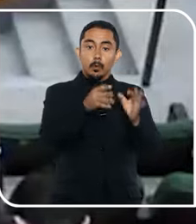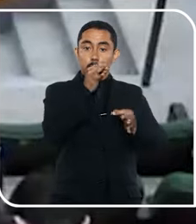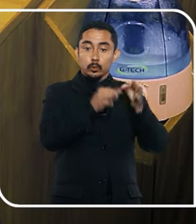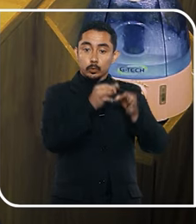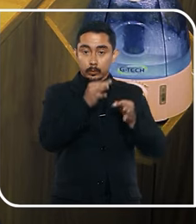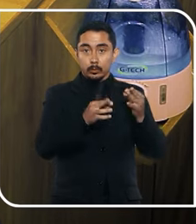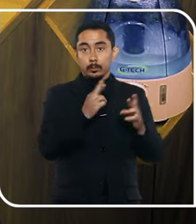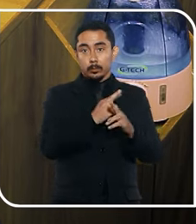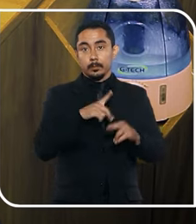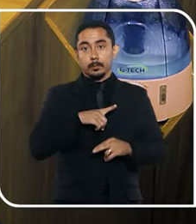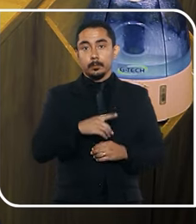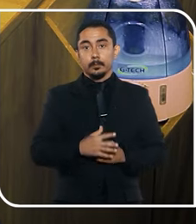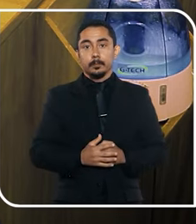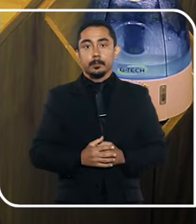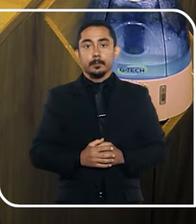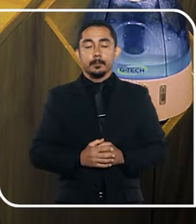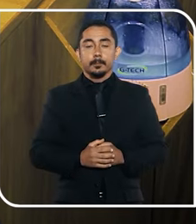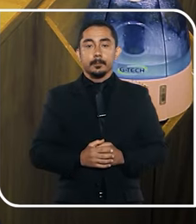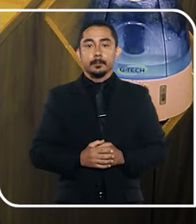relação jurídicas.